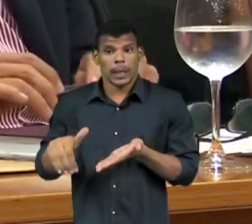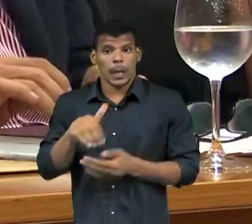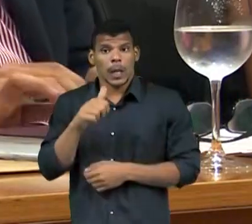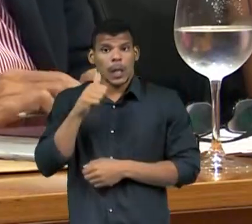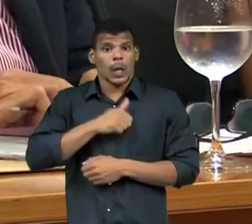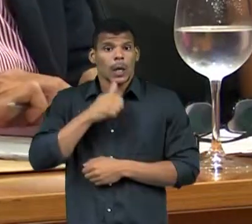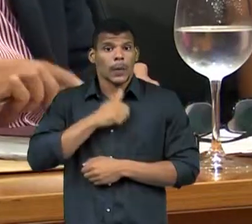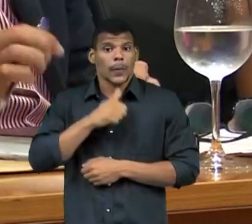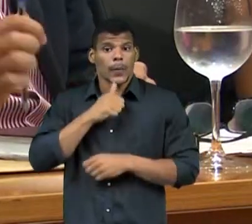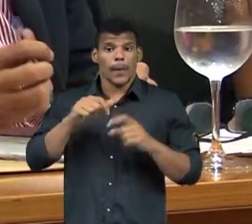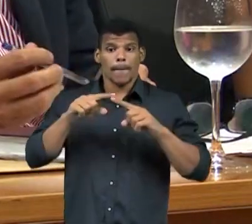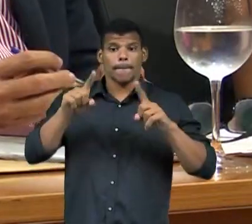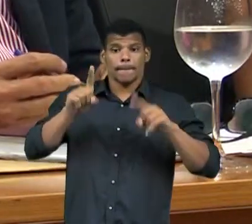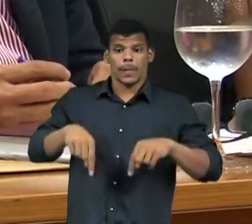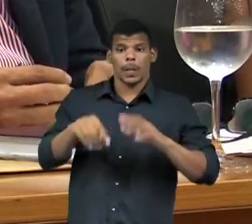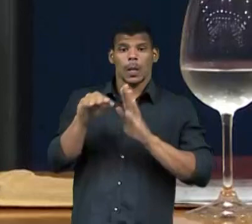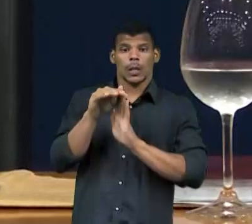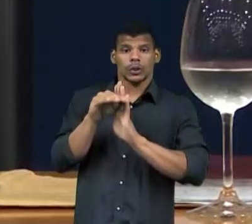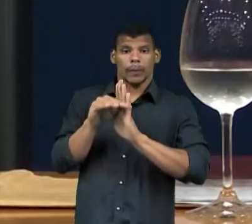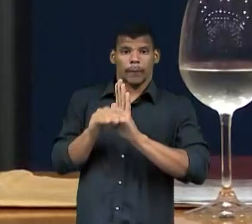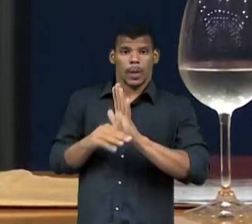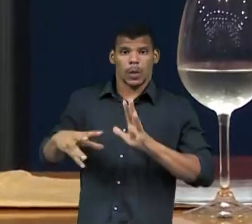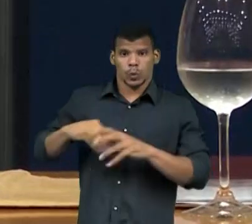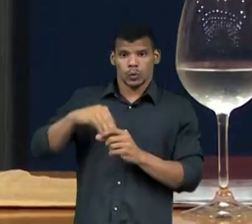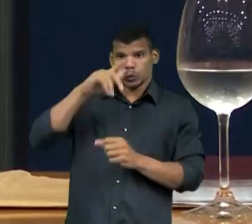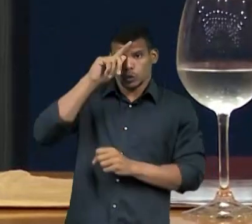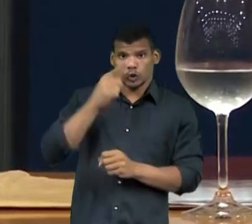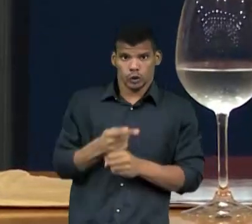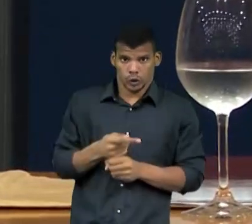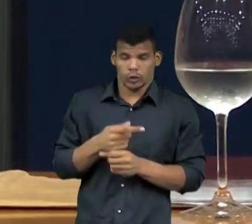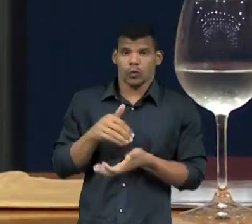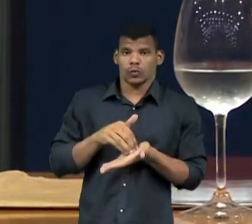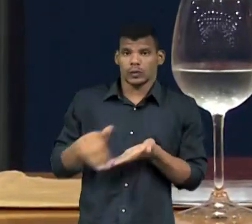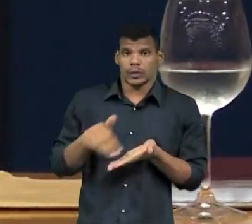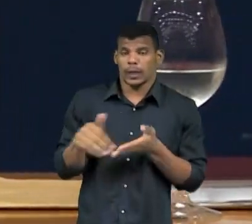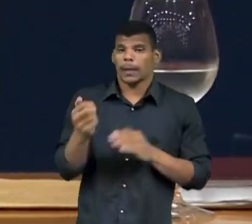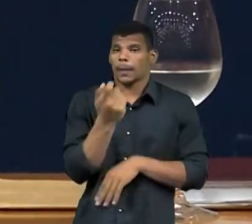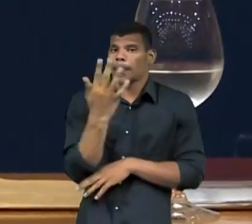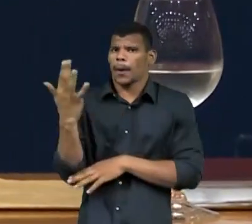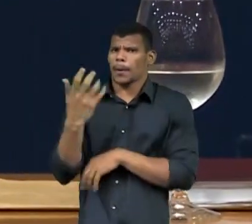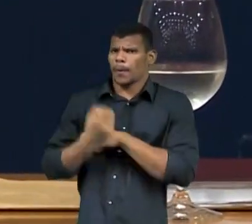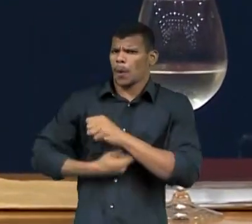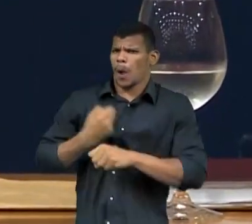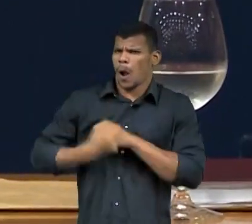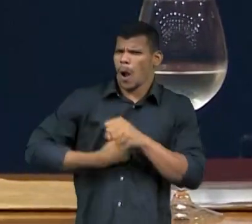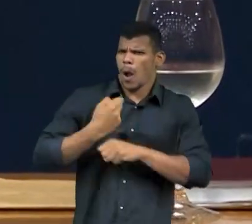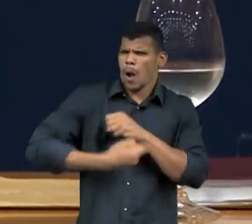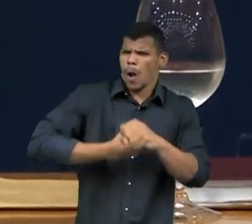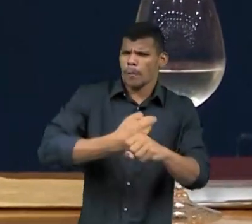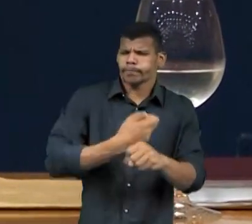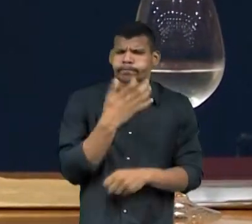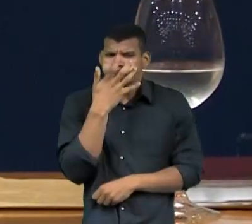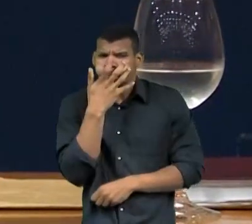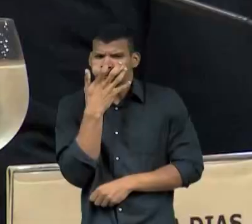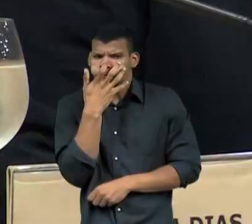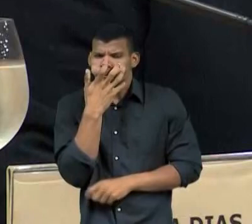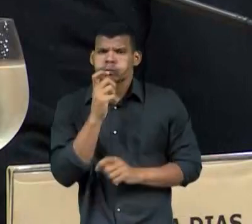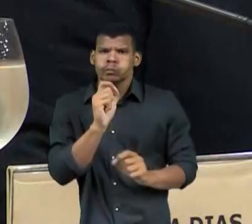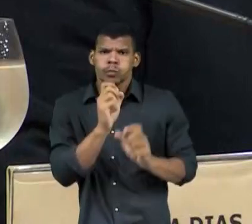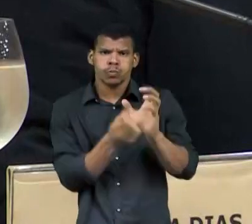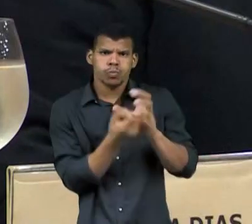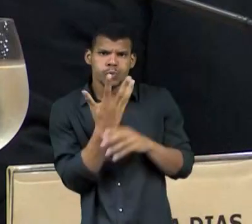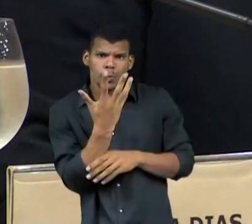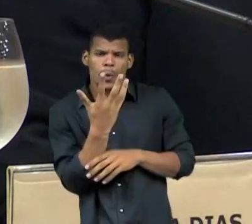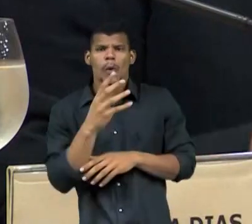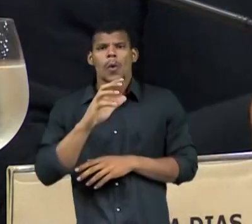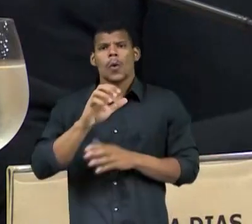Gestão Interna da Secretaria do Meio Ambiente acompanhou, ao longo dos anos, a criação dos primeiros grupos de consórcios.